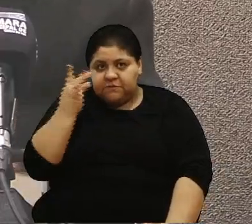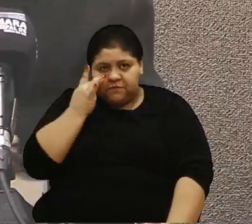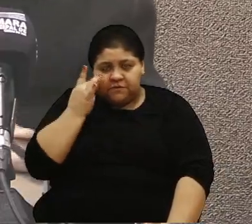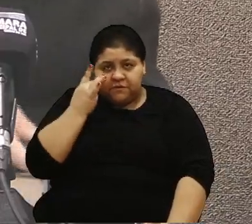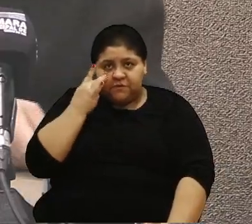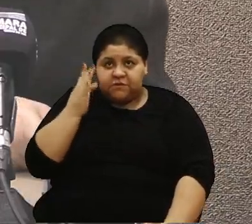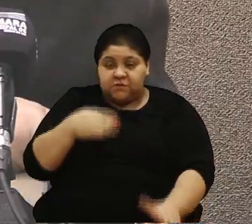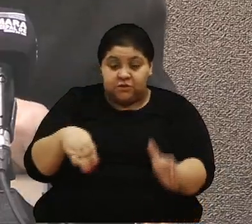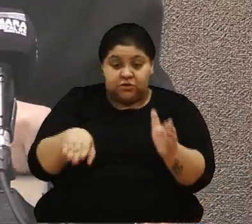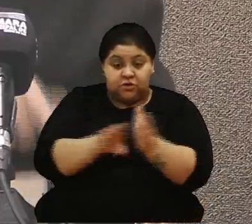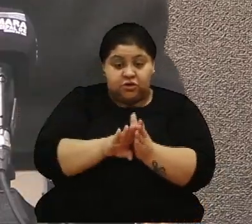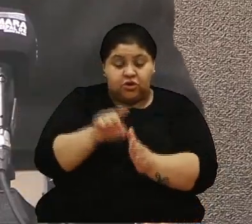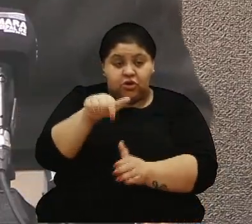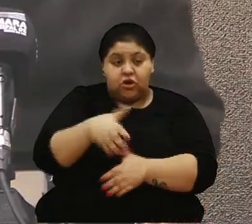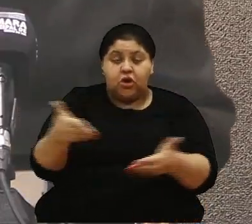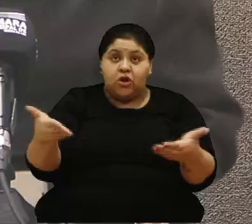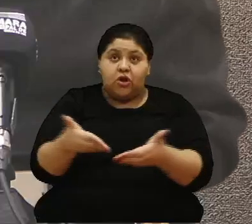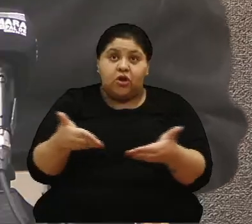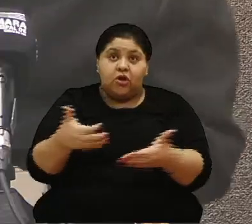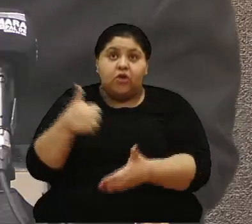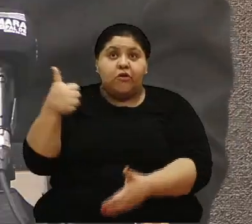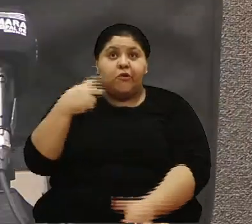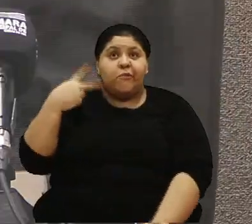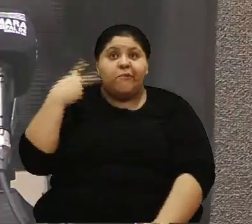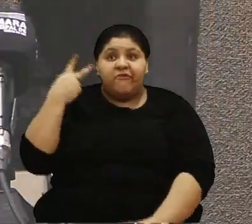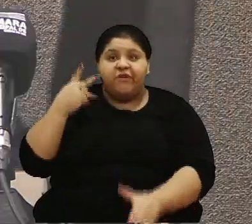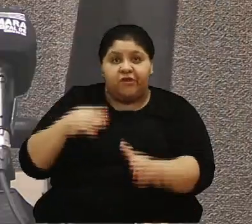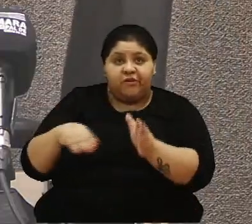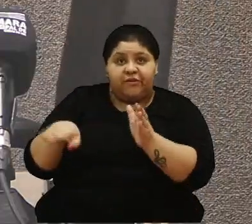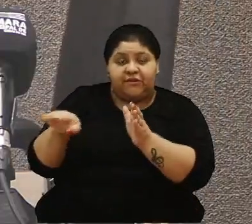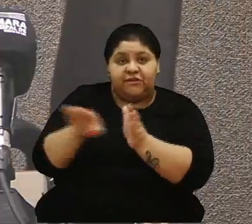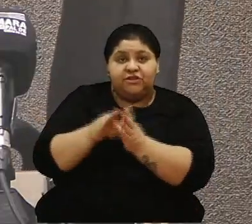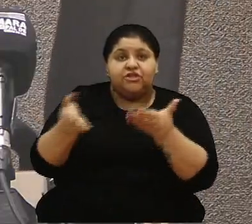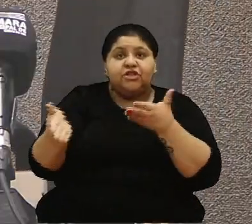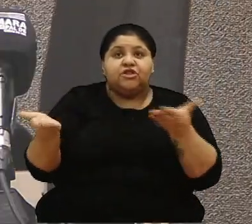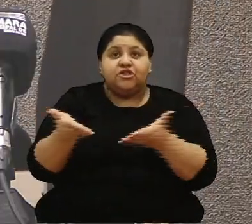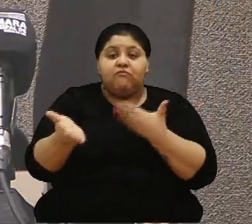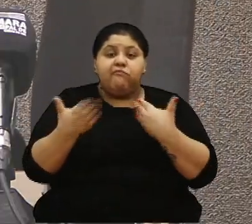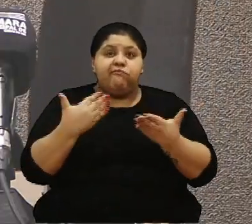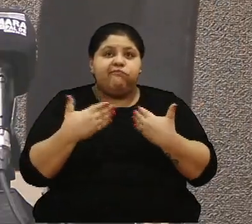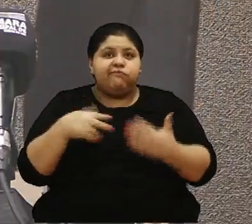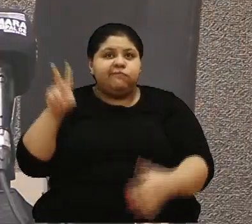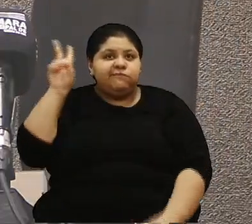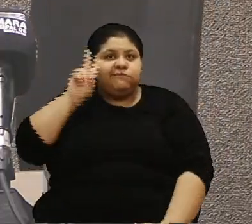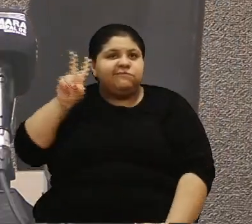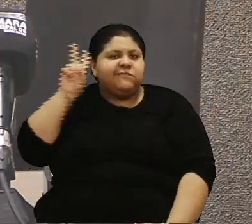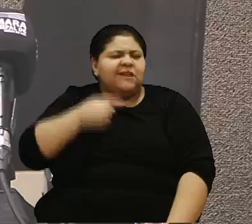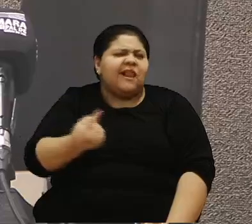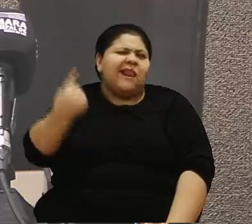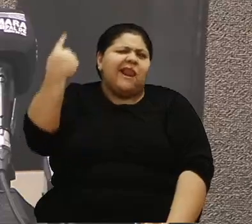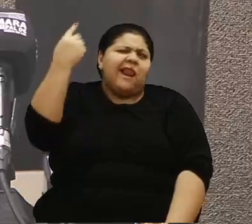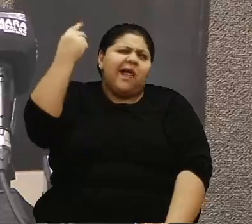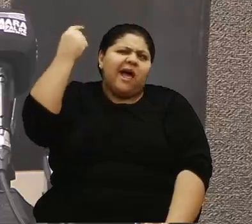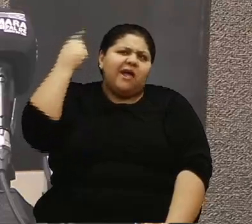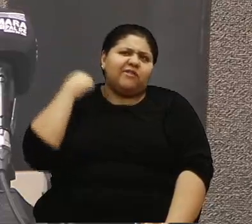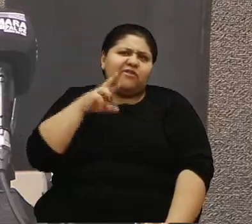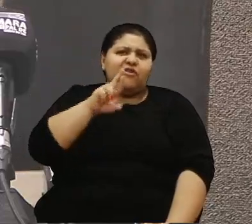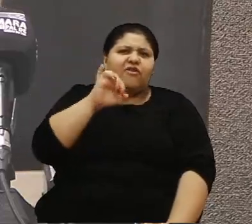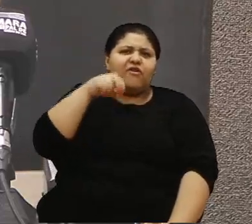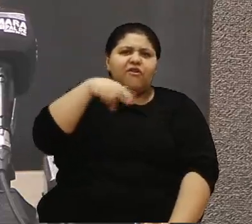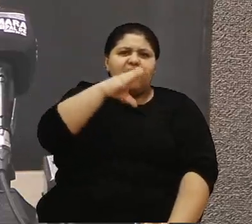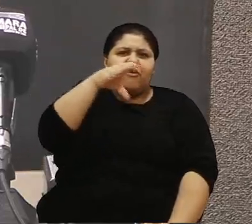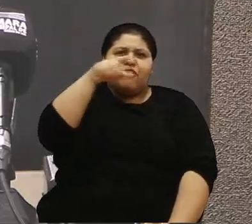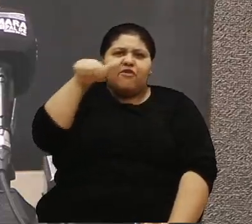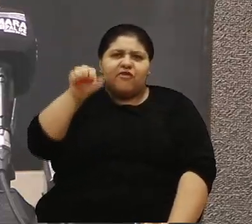Quando chegamos aqui, hoje, casualmente, foi o primeiro vereador a chegar, já batemos um papo e lembramos do tempo do Rincão da Lealdade, né? Aí vou falar com a primeira